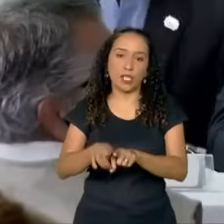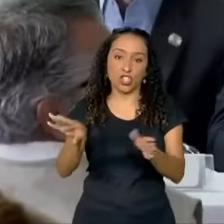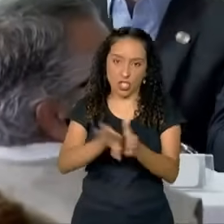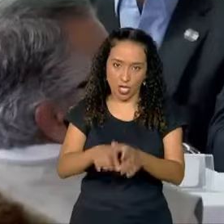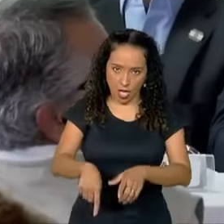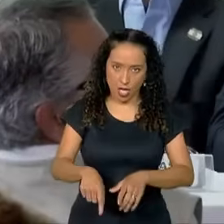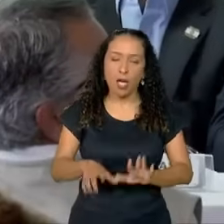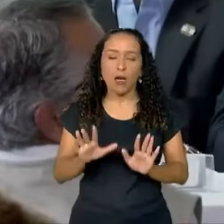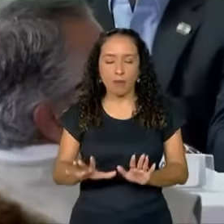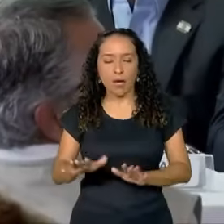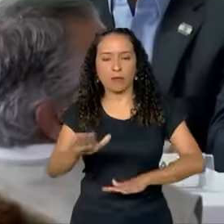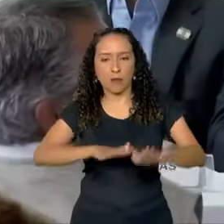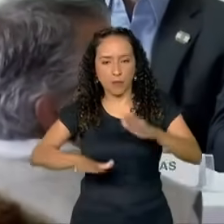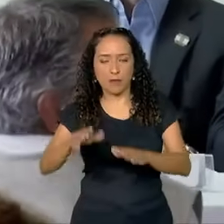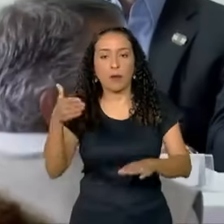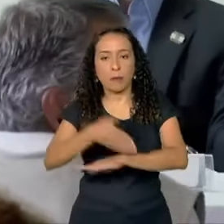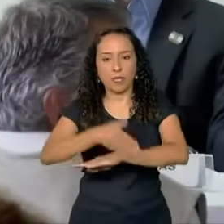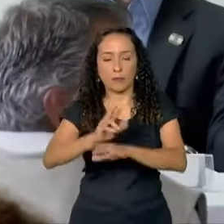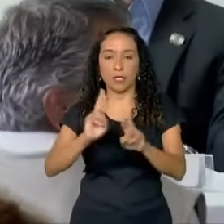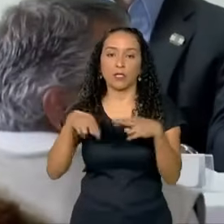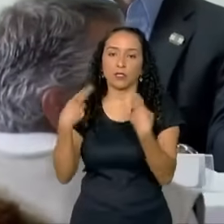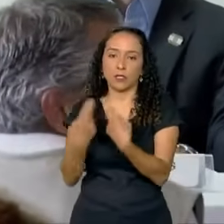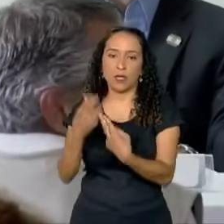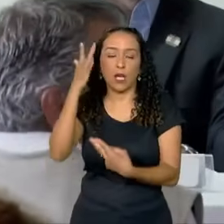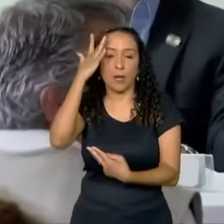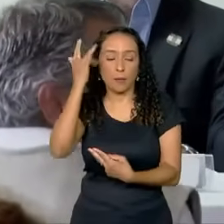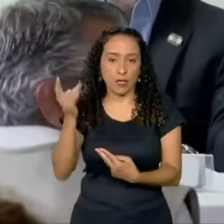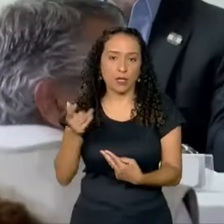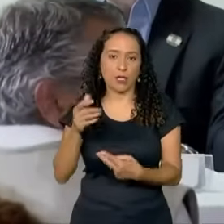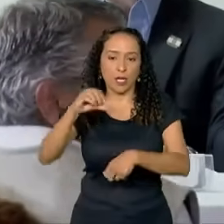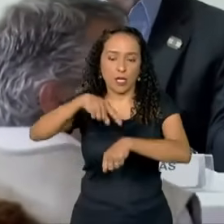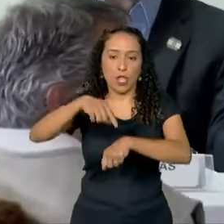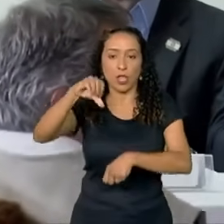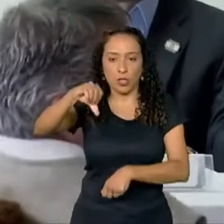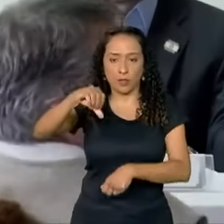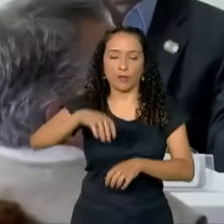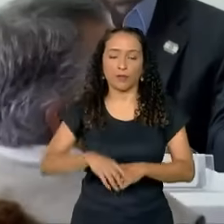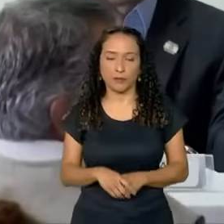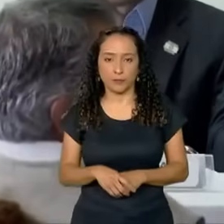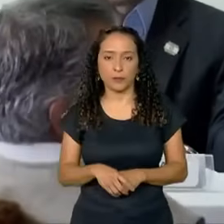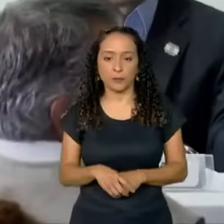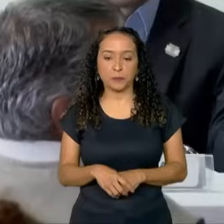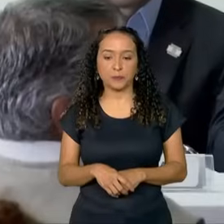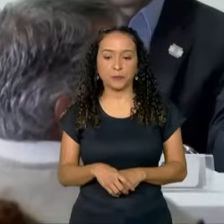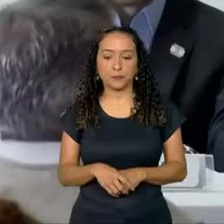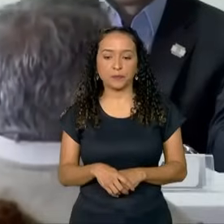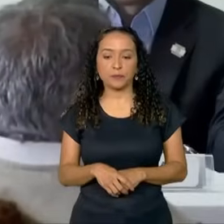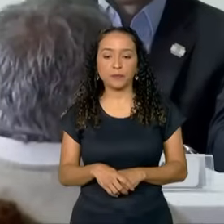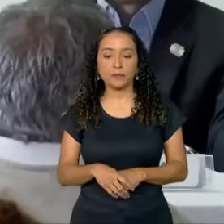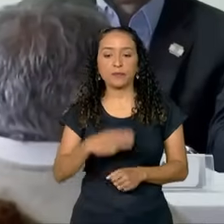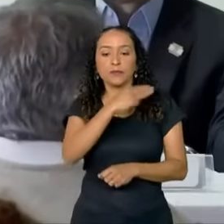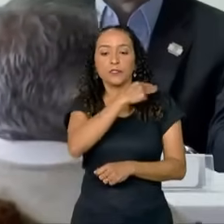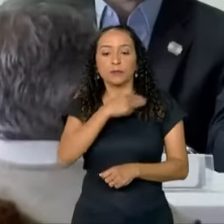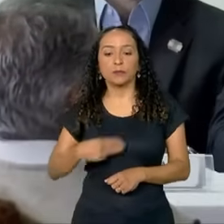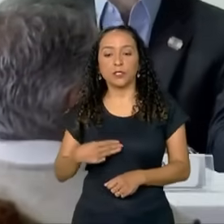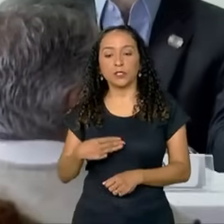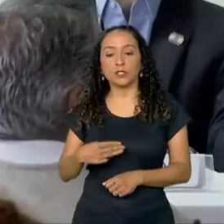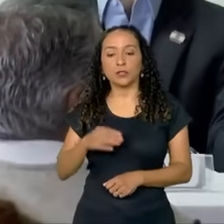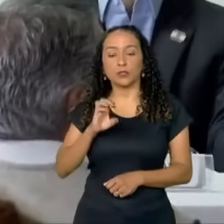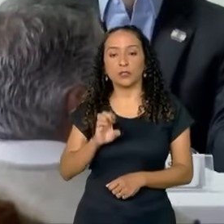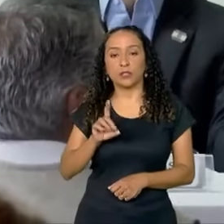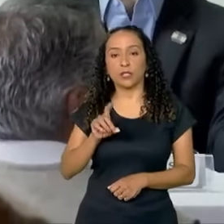mas estão mobilizados para participar da reunião amanhã, às 9 horas. Ministro Edson